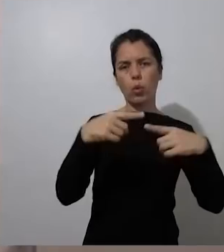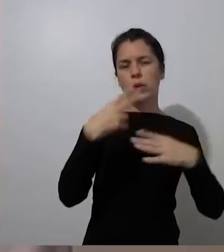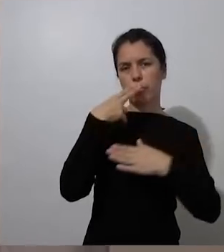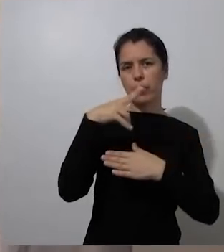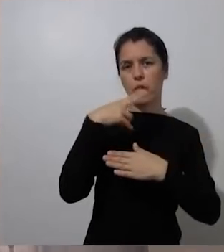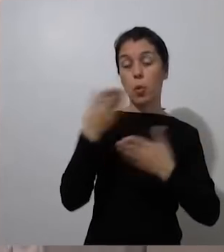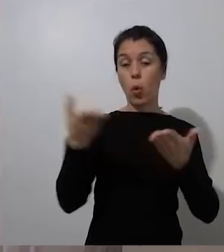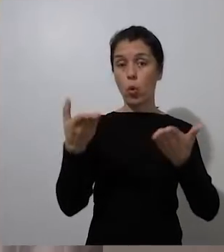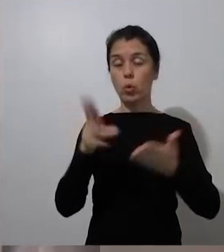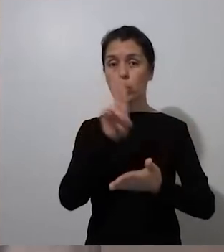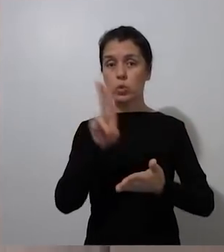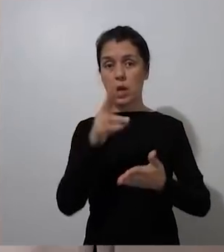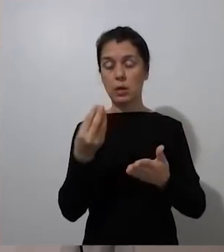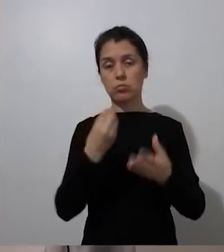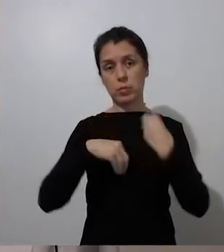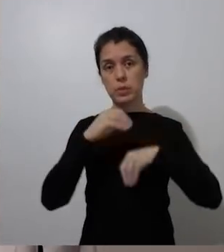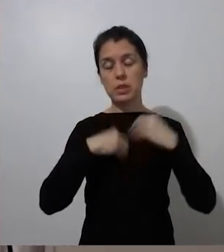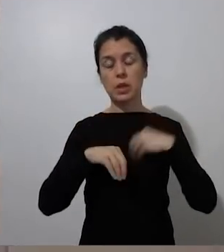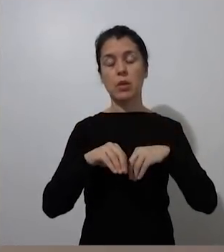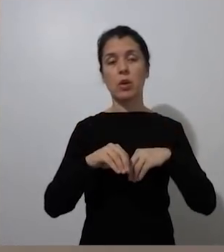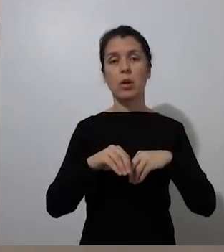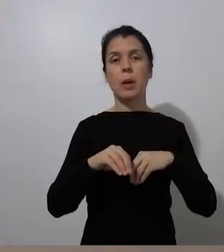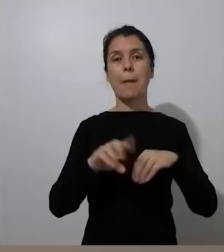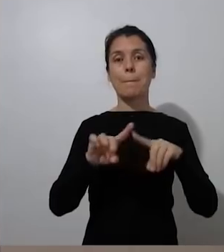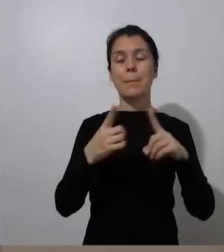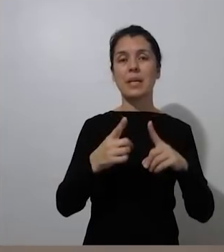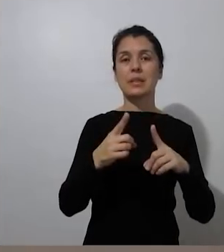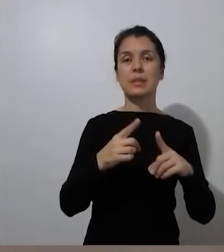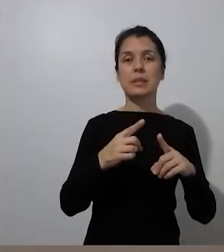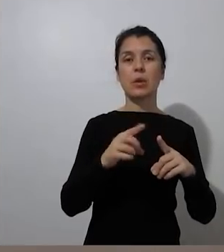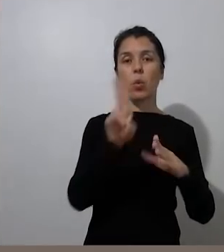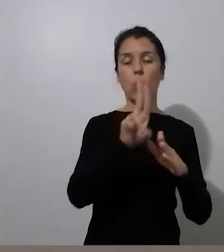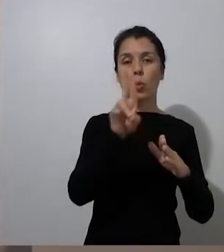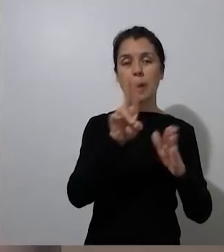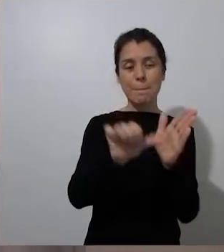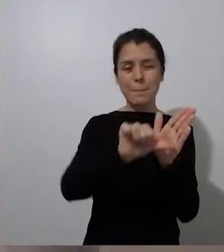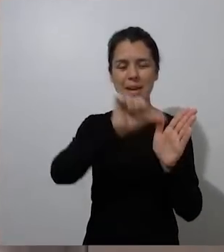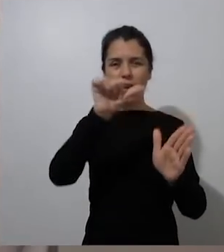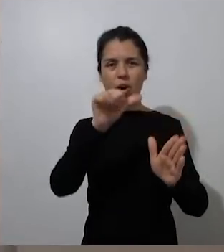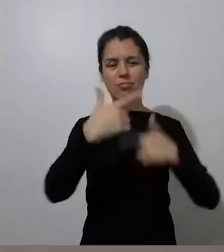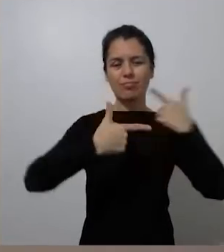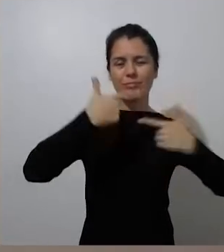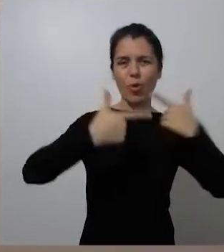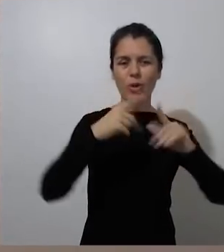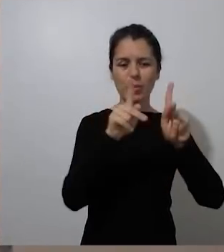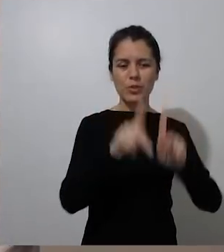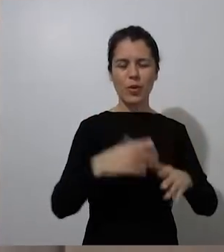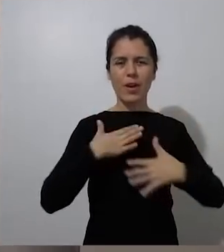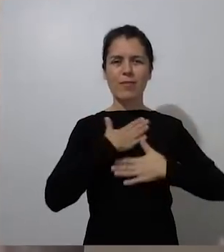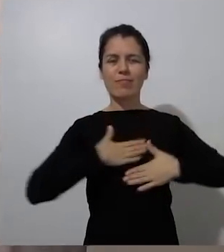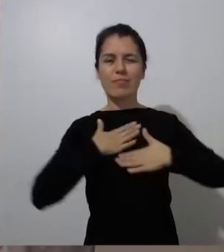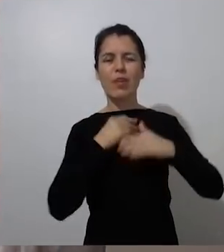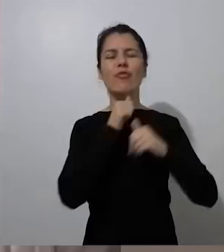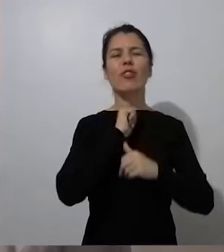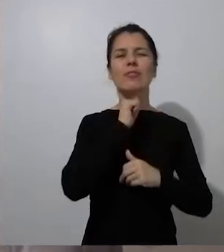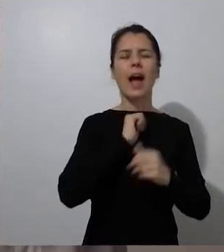antitabagismo e hoje é usado como antidepressivo. Ele não mexe com serotonina, mas ele mexe com noradrenalina, melhora o humor da pessoa e além da disposição,